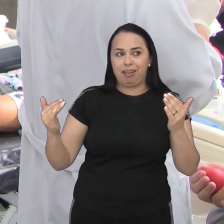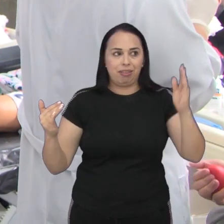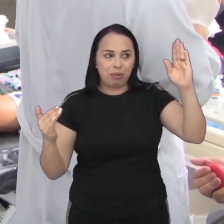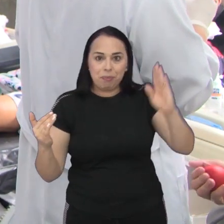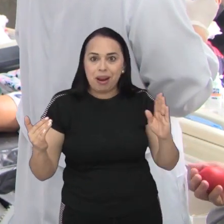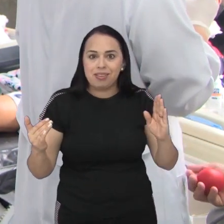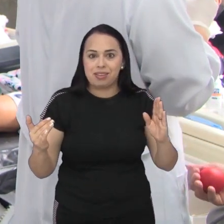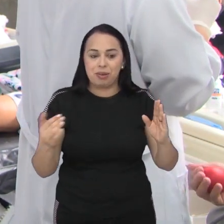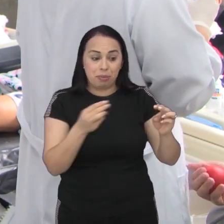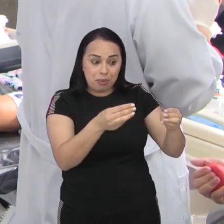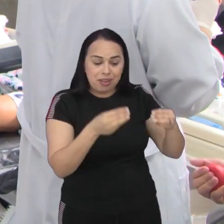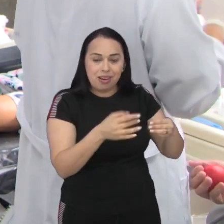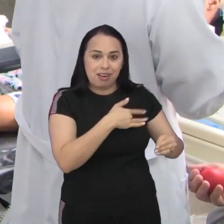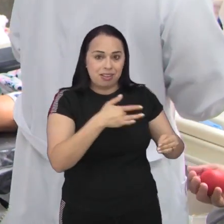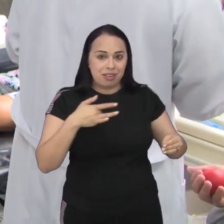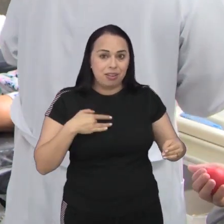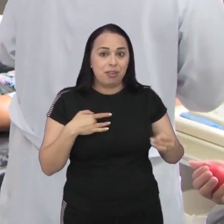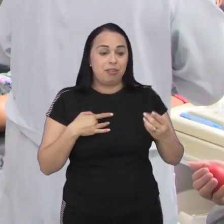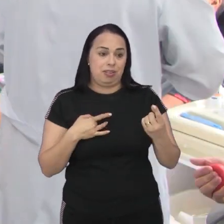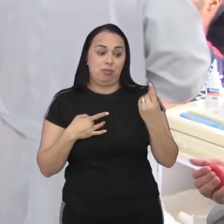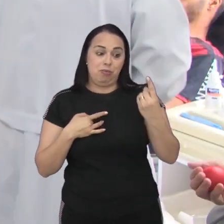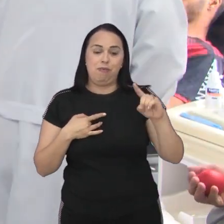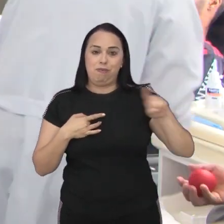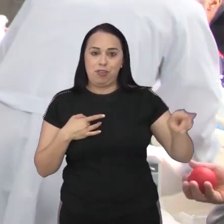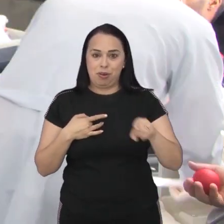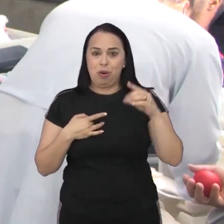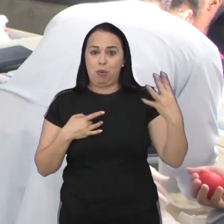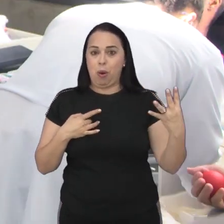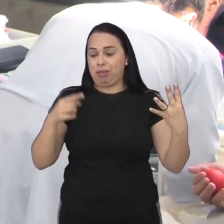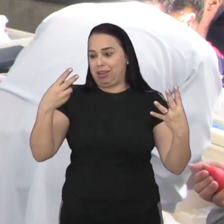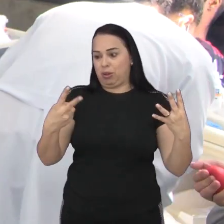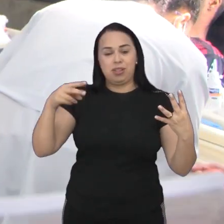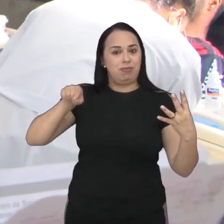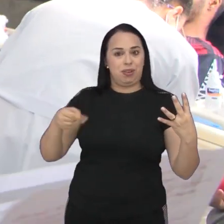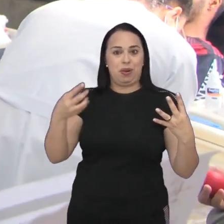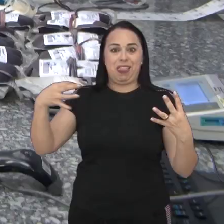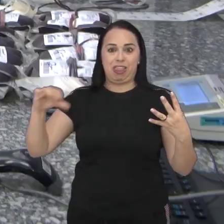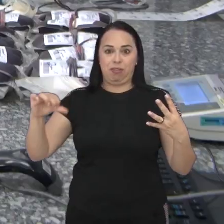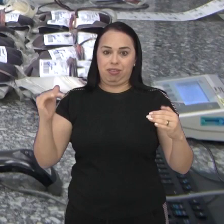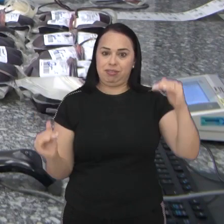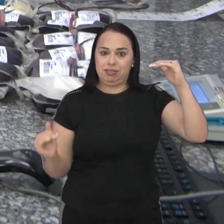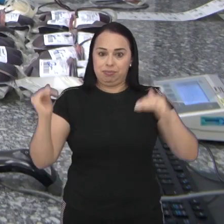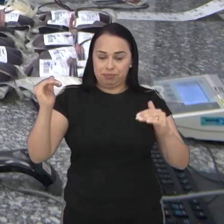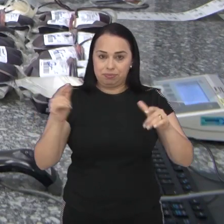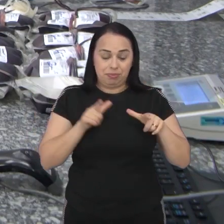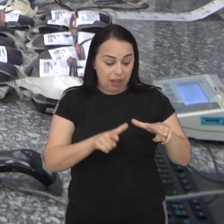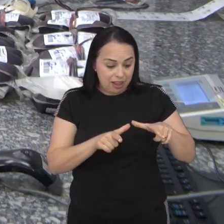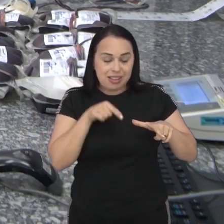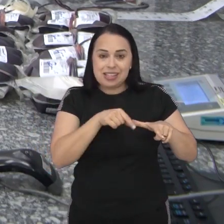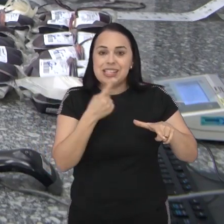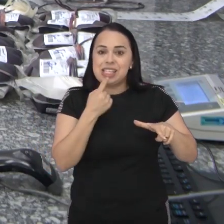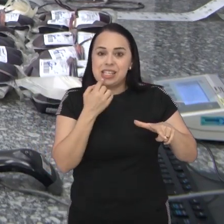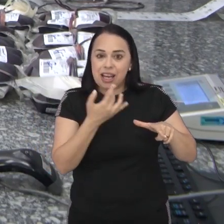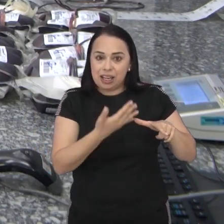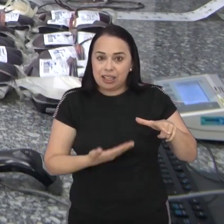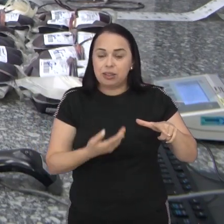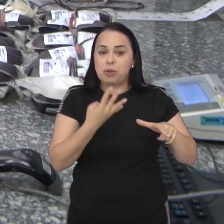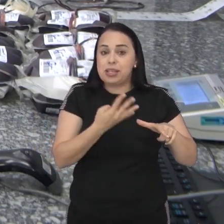dobro da média nacional, já que o Ministério da Saúde afirma que 1,4% da população. Cada bolsa de sangue coletado